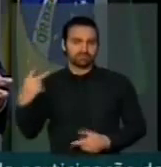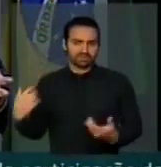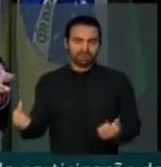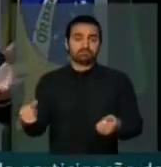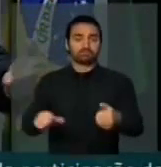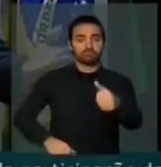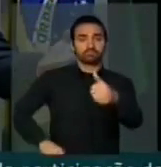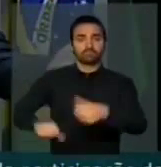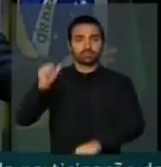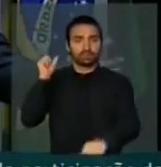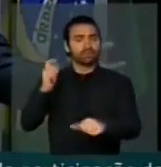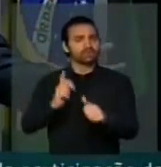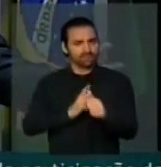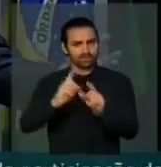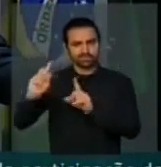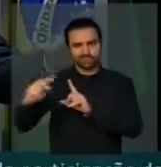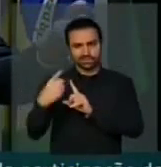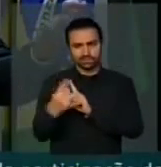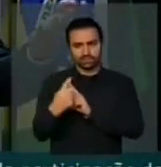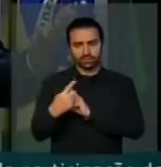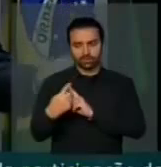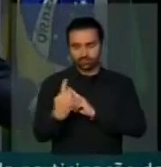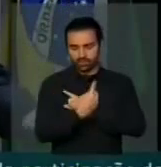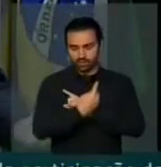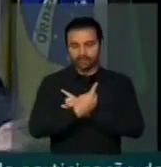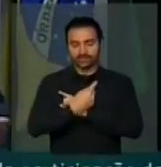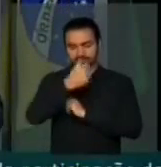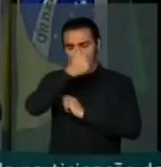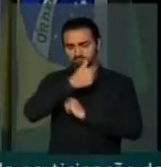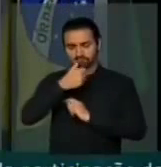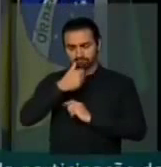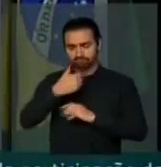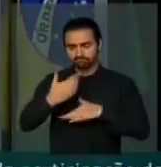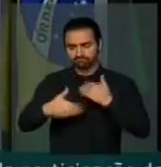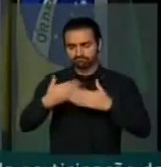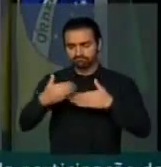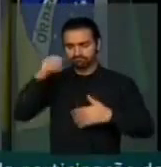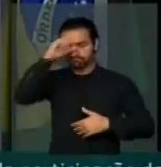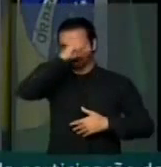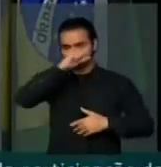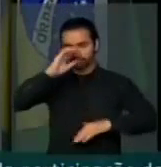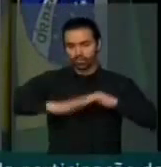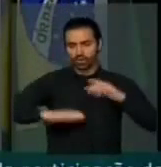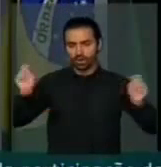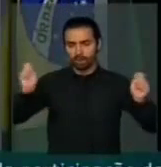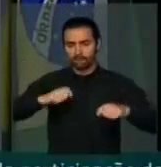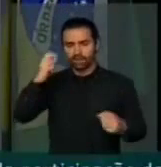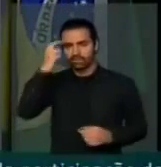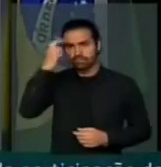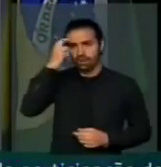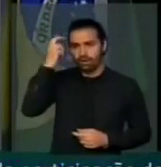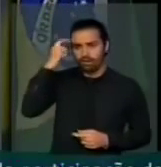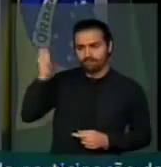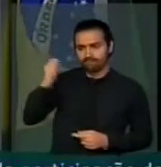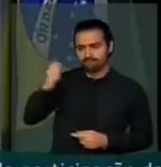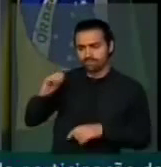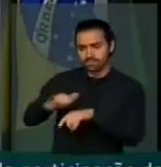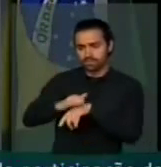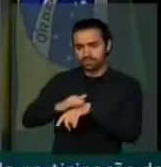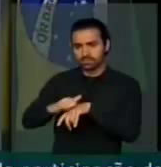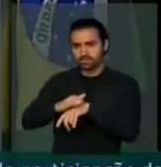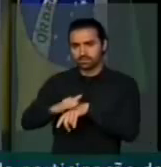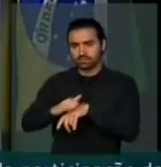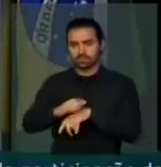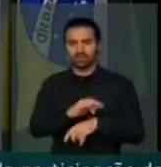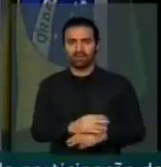apresentados para que nós possamos ter a capacidade, usar o máximo da nossa inteligência, não de